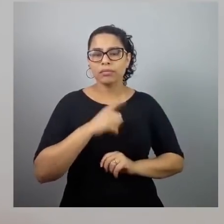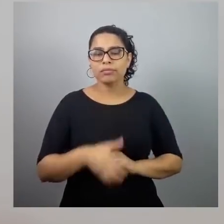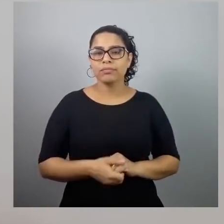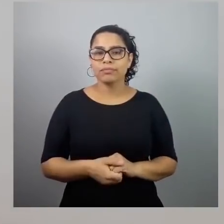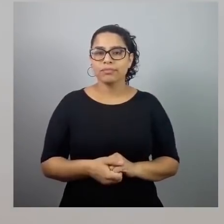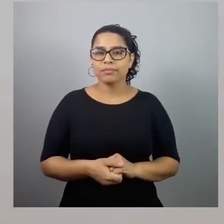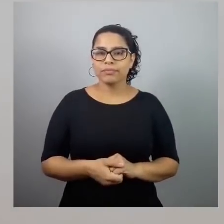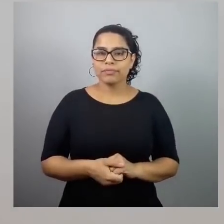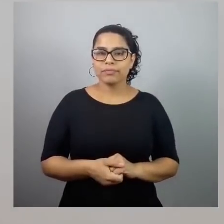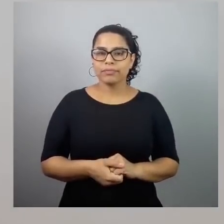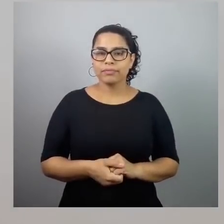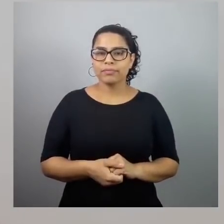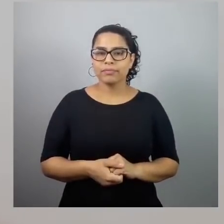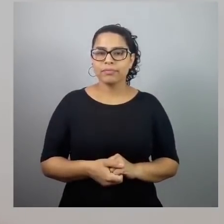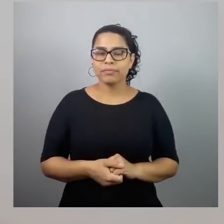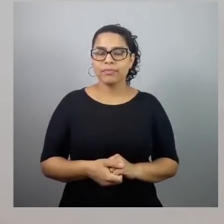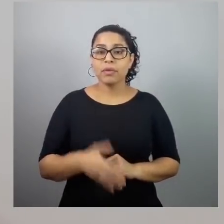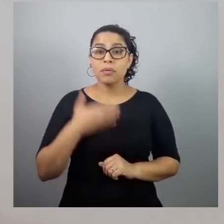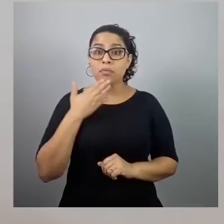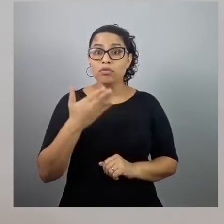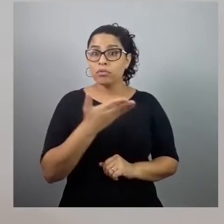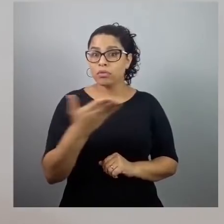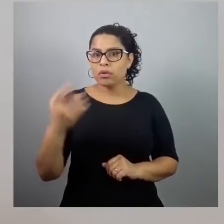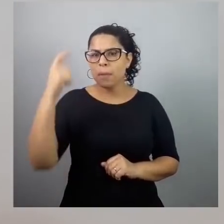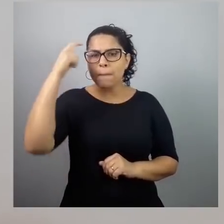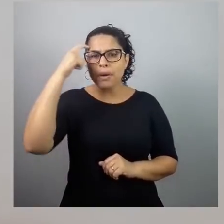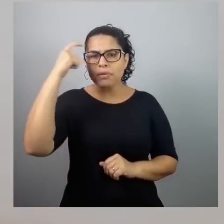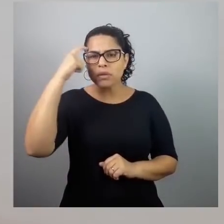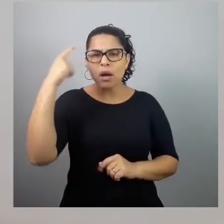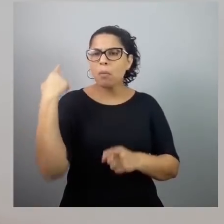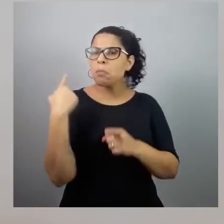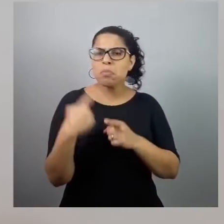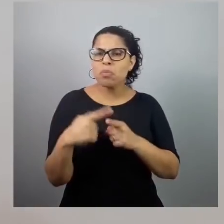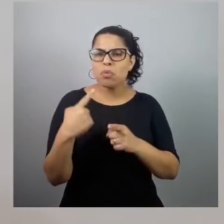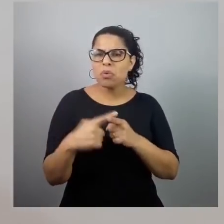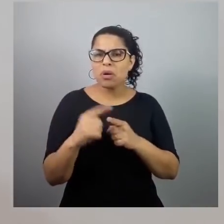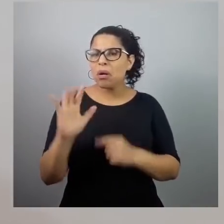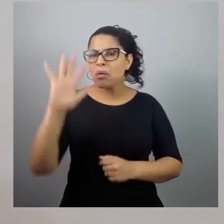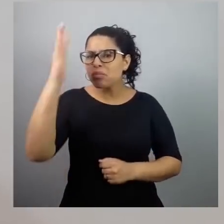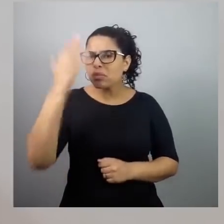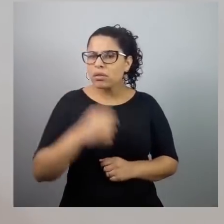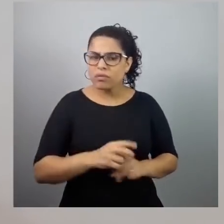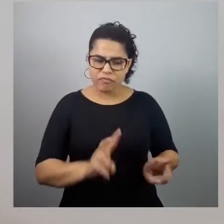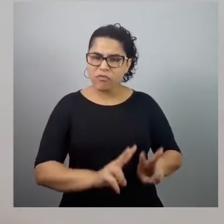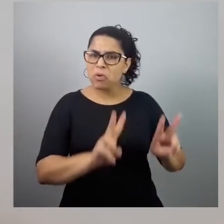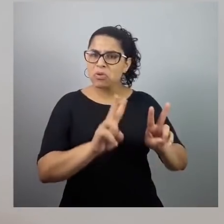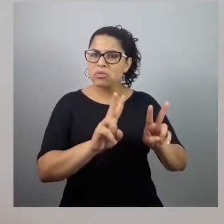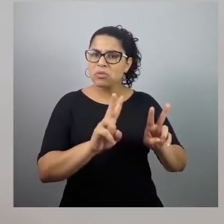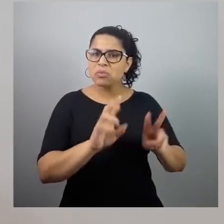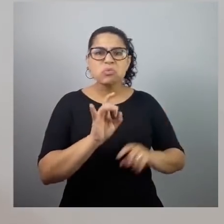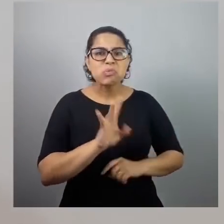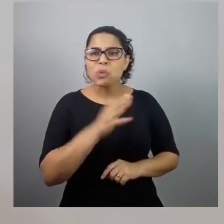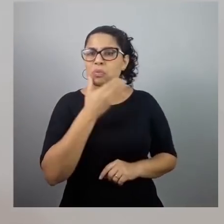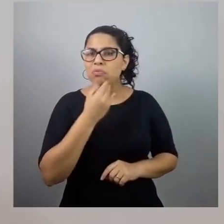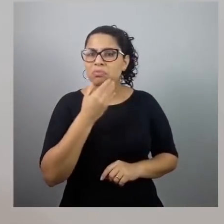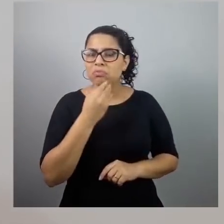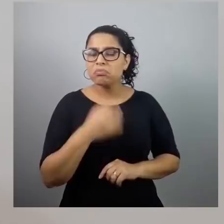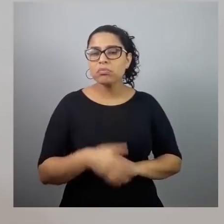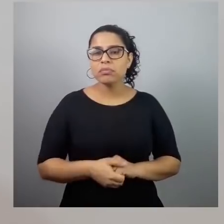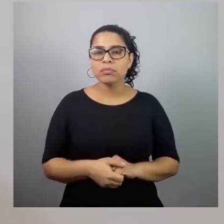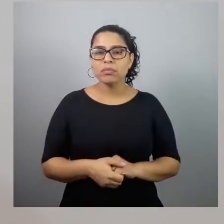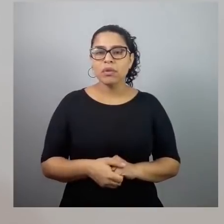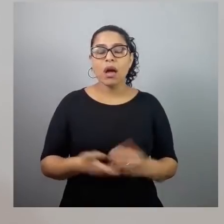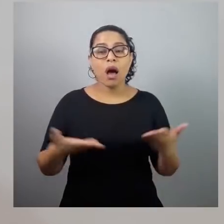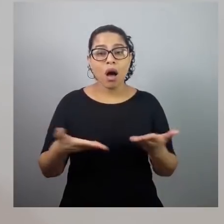e seus jogadores. Pedi para que vocês pensassem o porquê que isso acontece, lembram? Agora